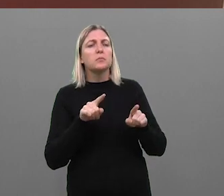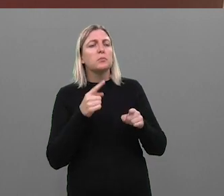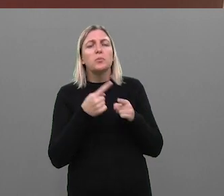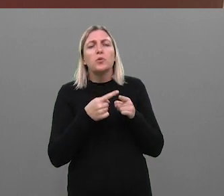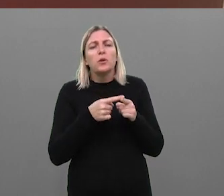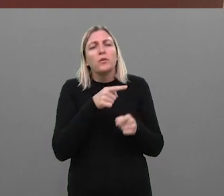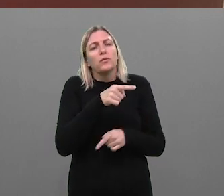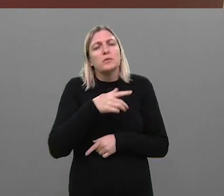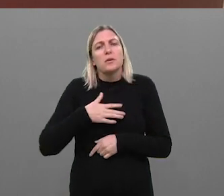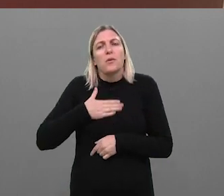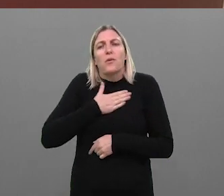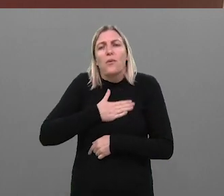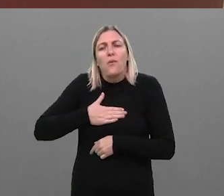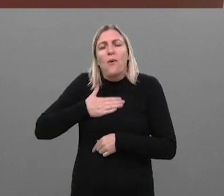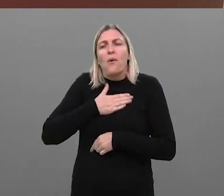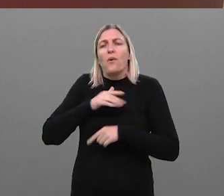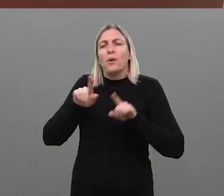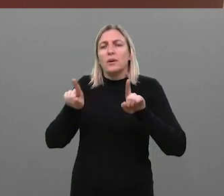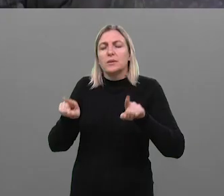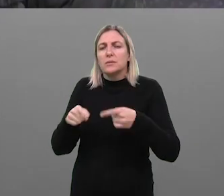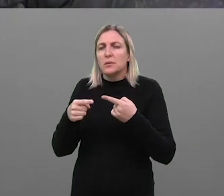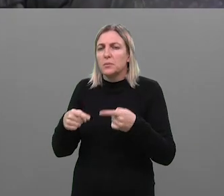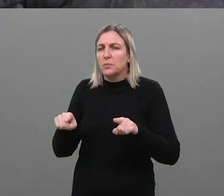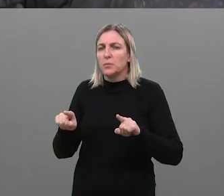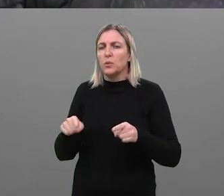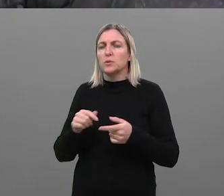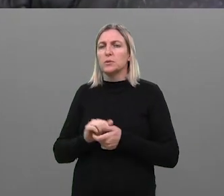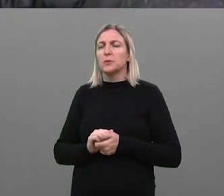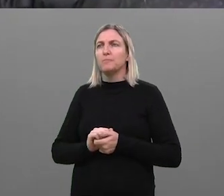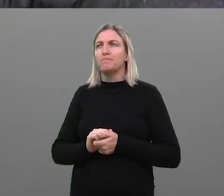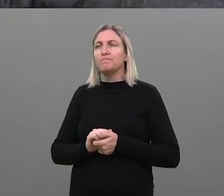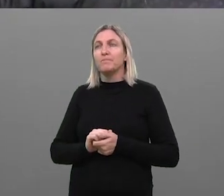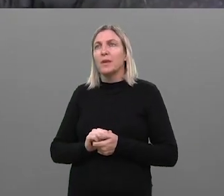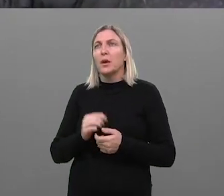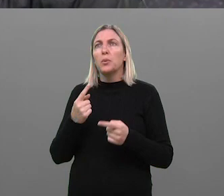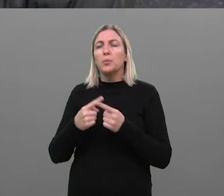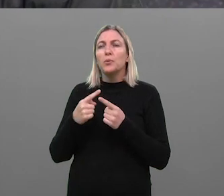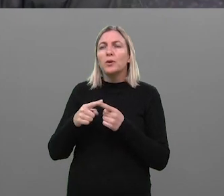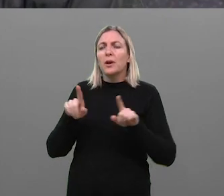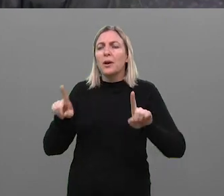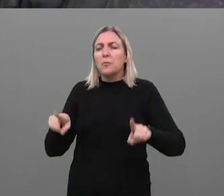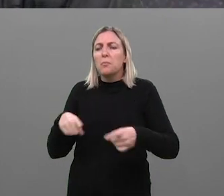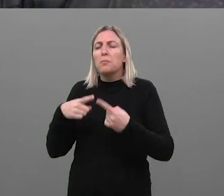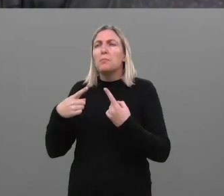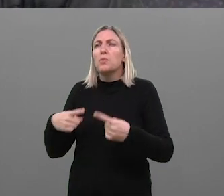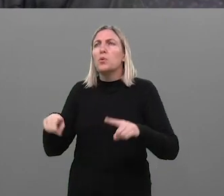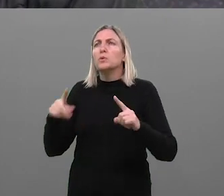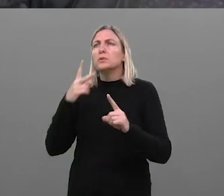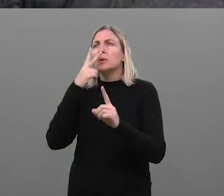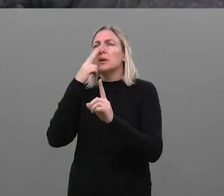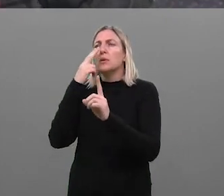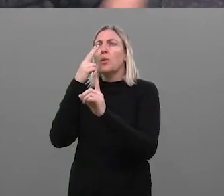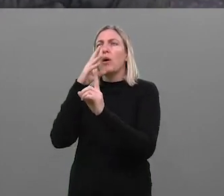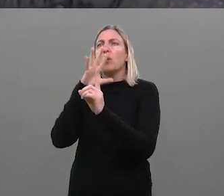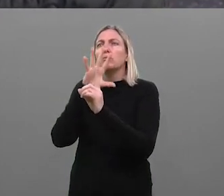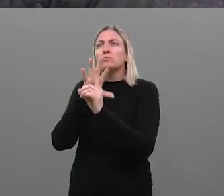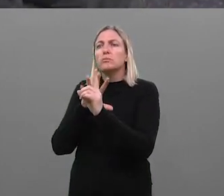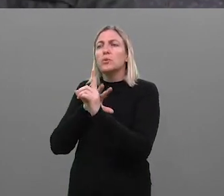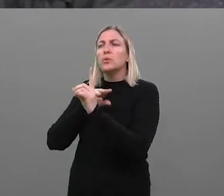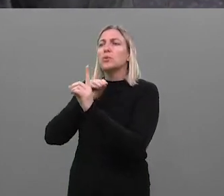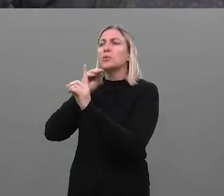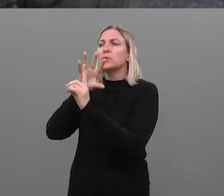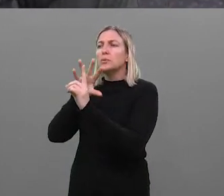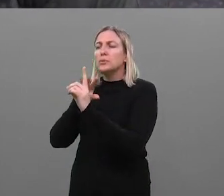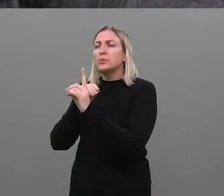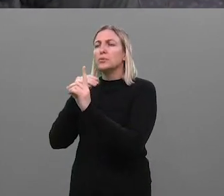te encanta na música ã a música é a arte das musas né assim como o museu é a casa das